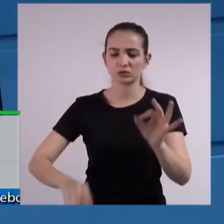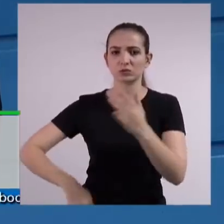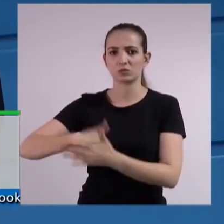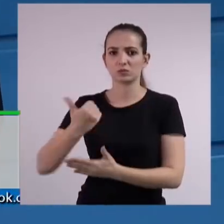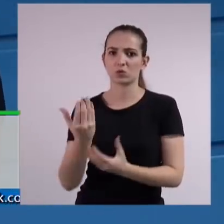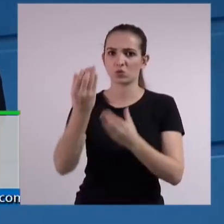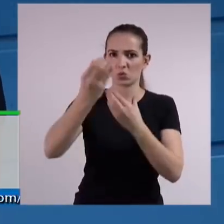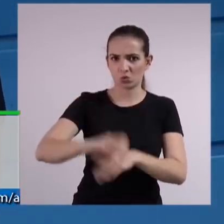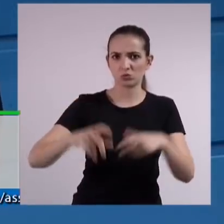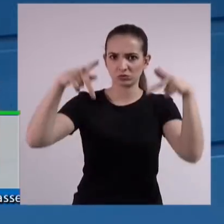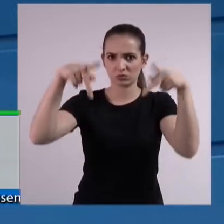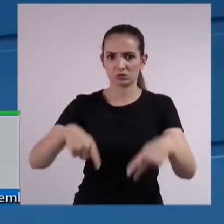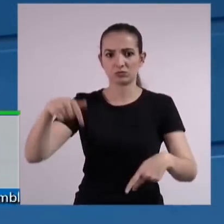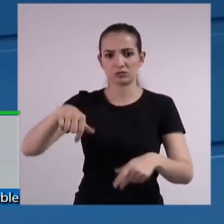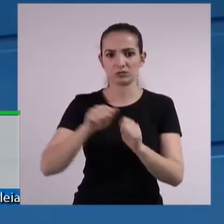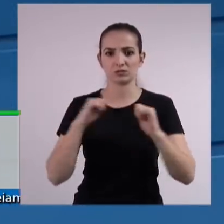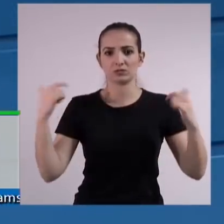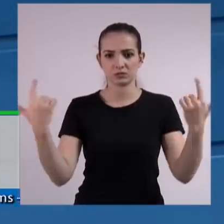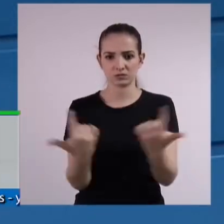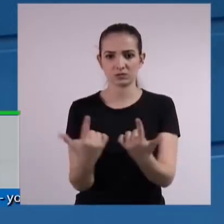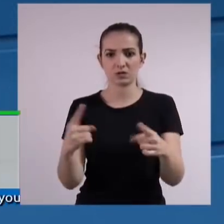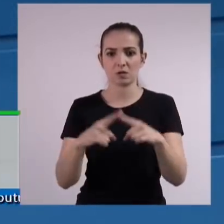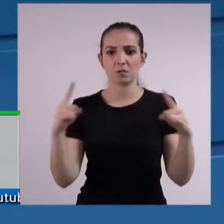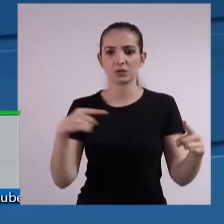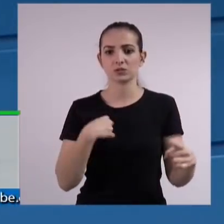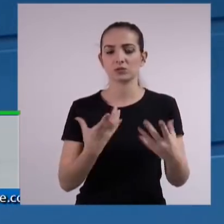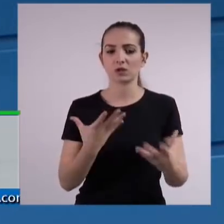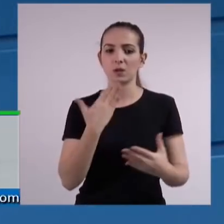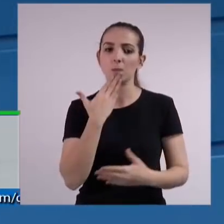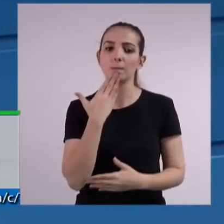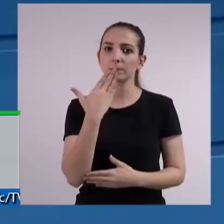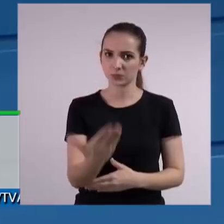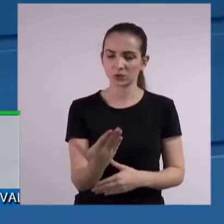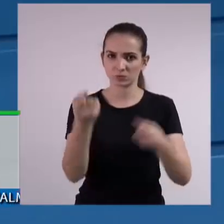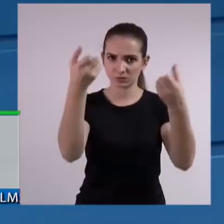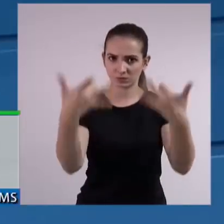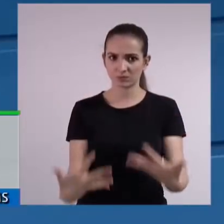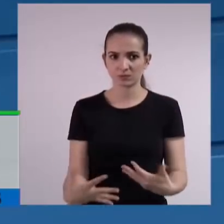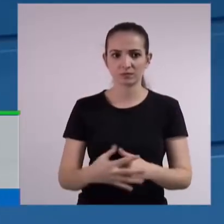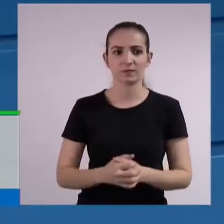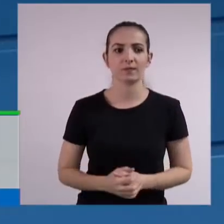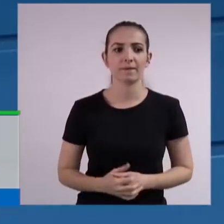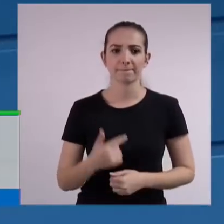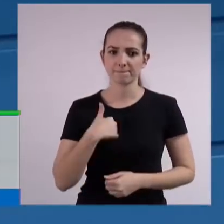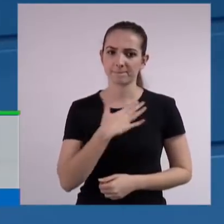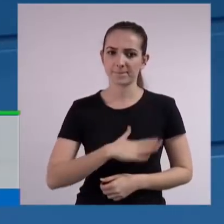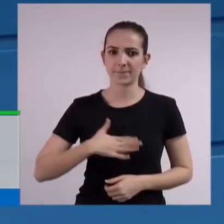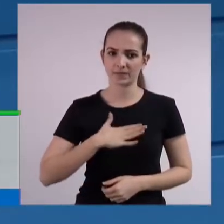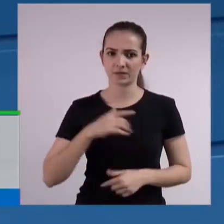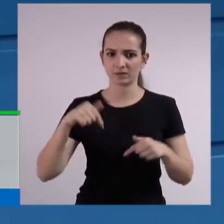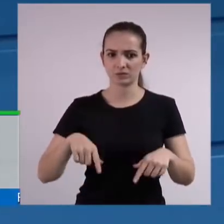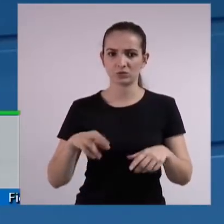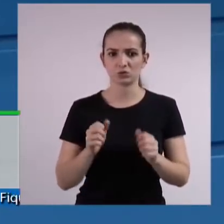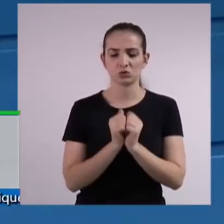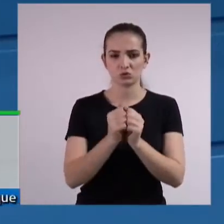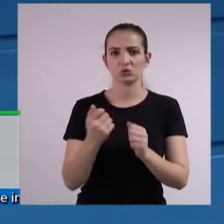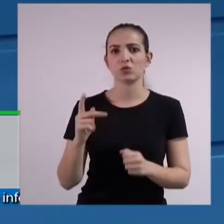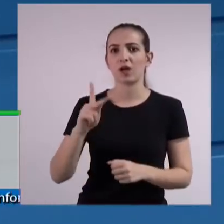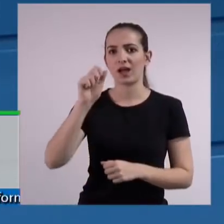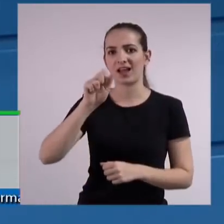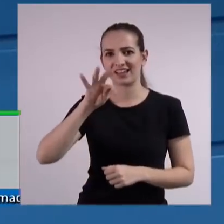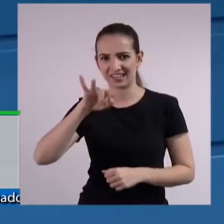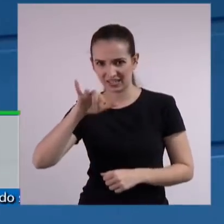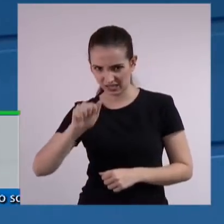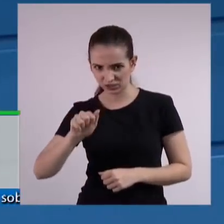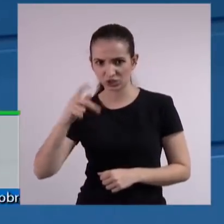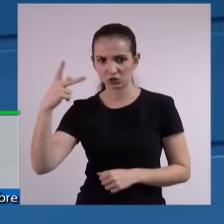concurso público da Assembleia. Mas eu quero pedir um parênteses para Vossa Excelência. Gostaria, e está aqui a Cátia, sua chefe de gabinete, e